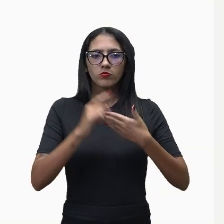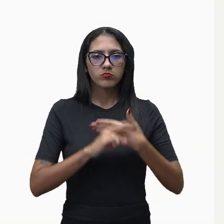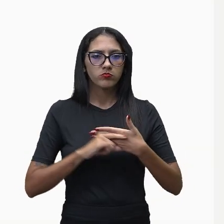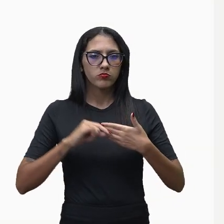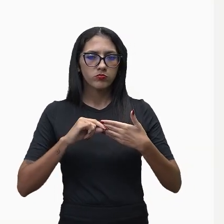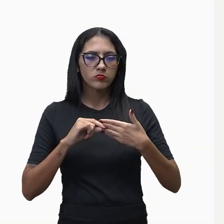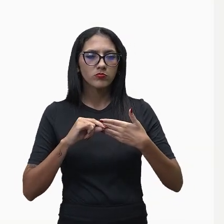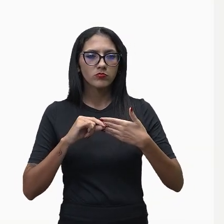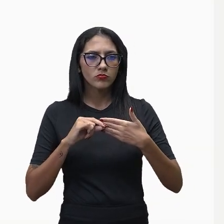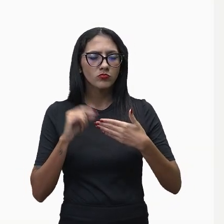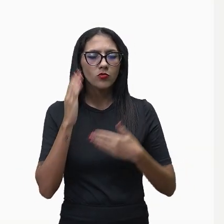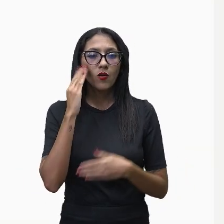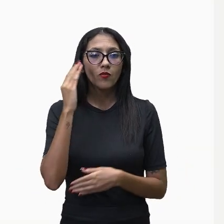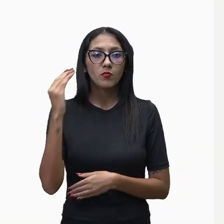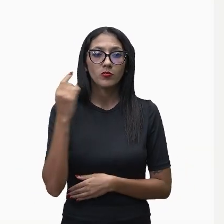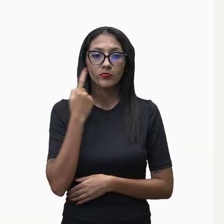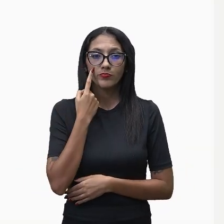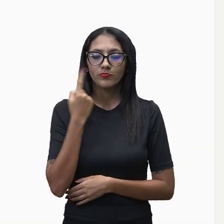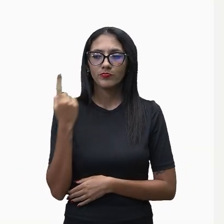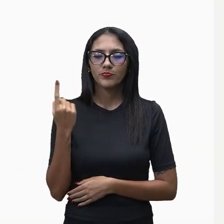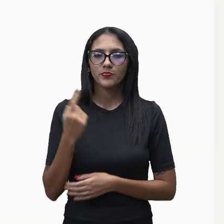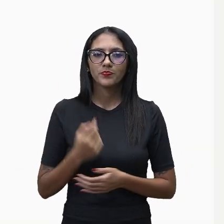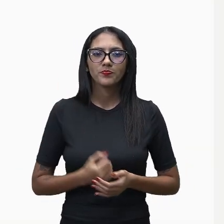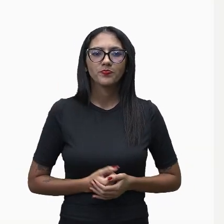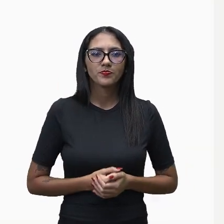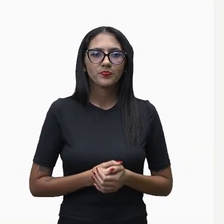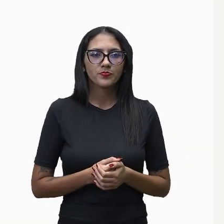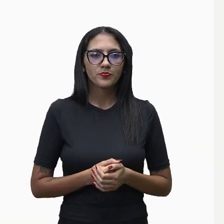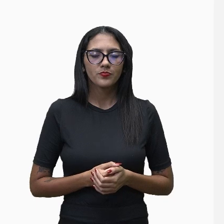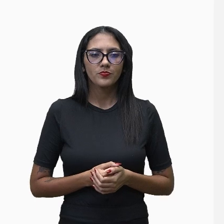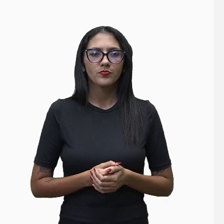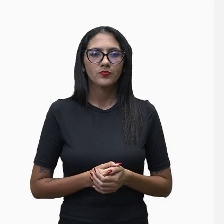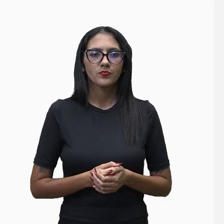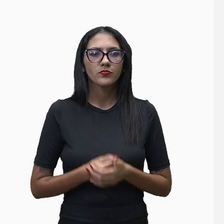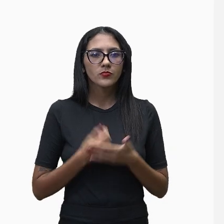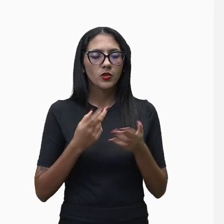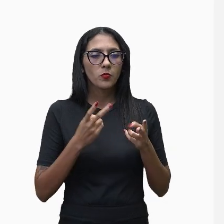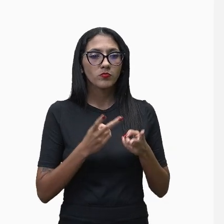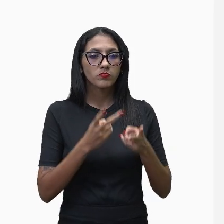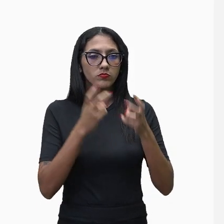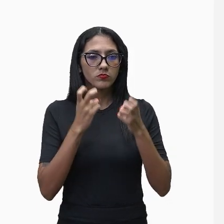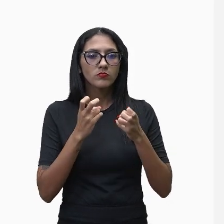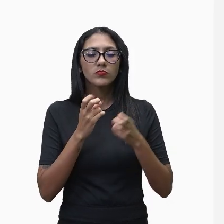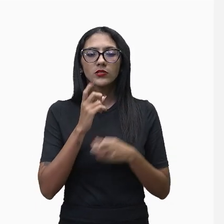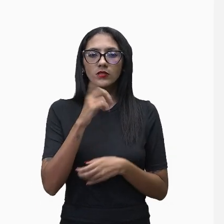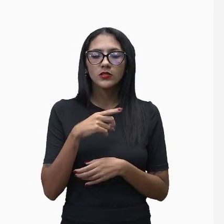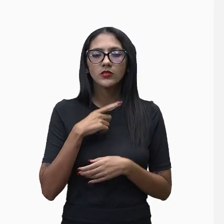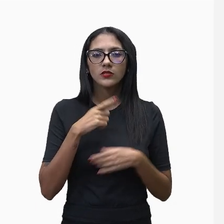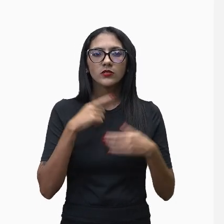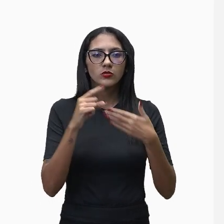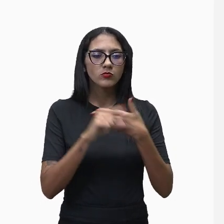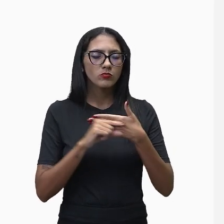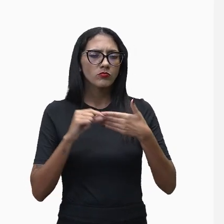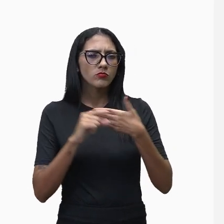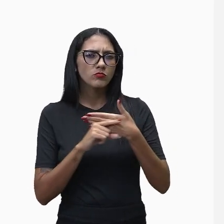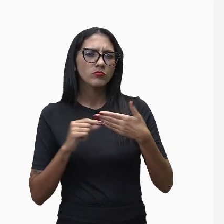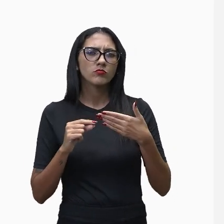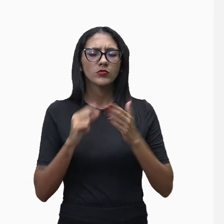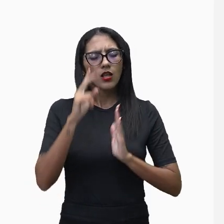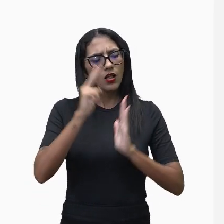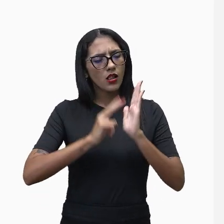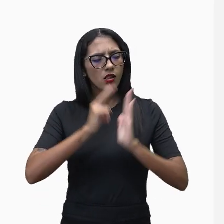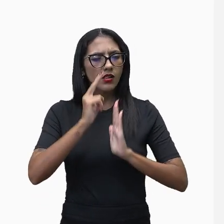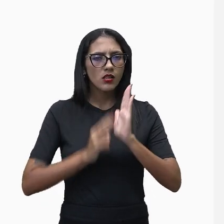Campos, certo? Percebo que heterônimo de Fernando Pessoa, e quando lemos este